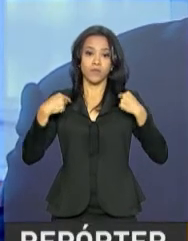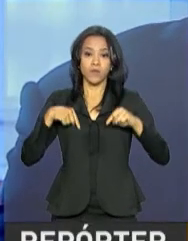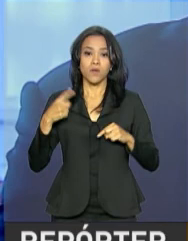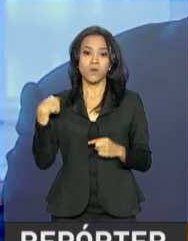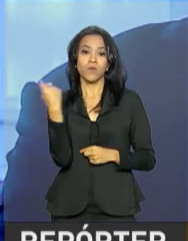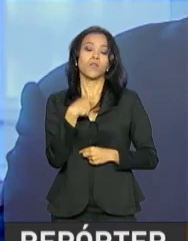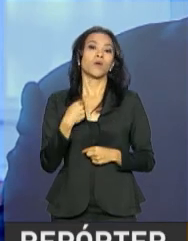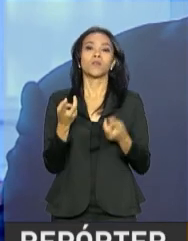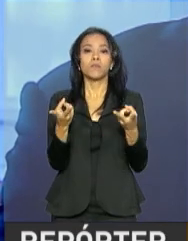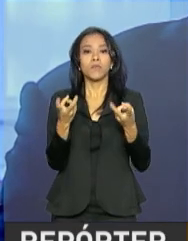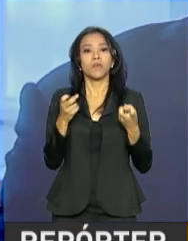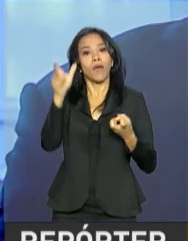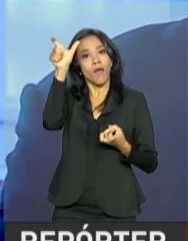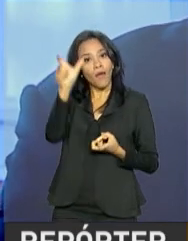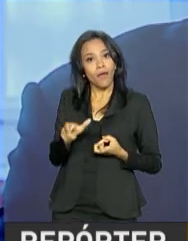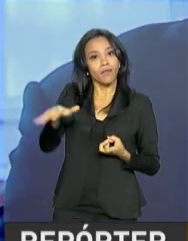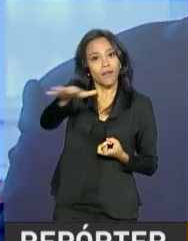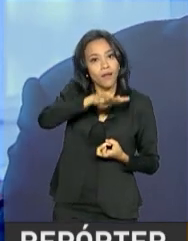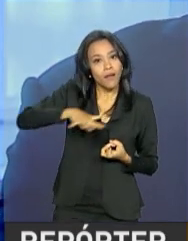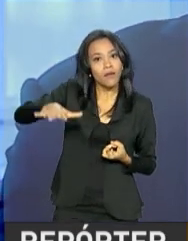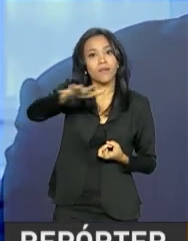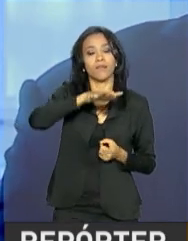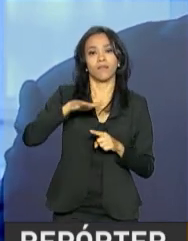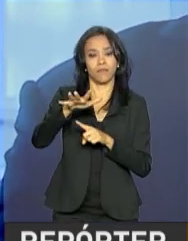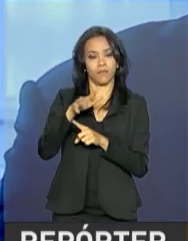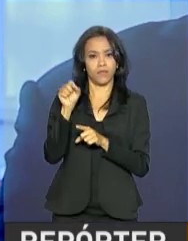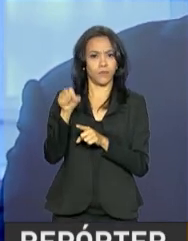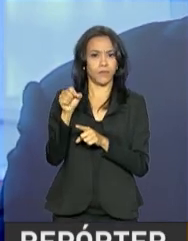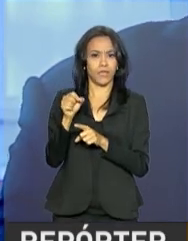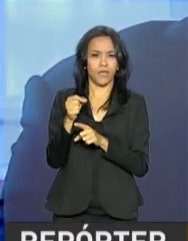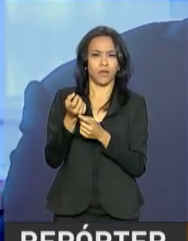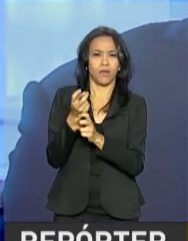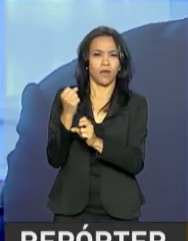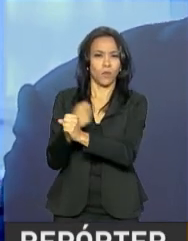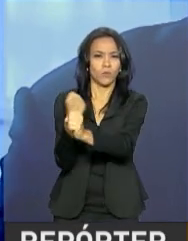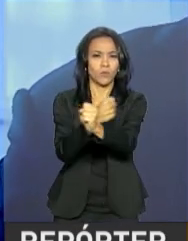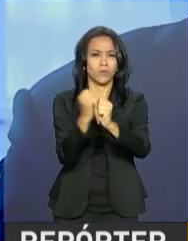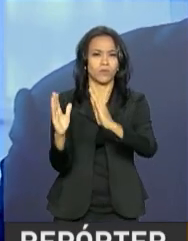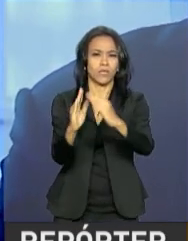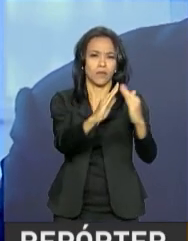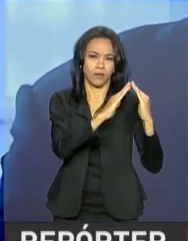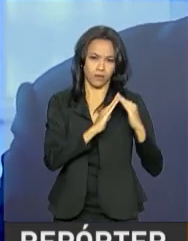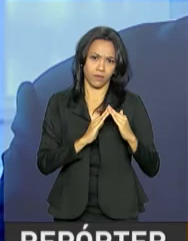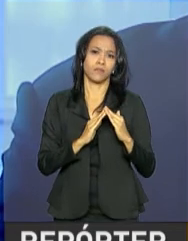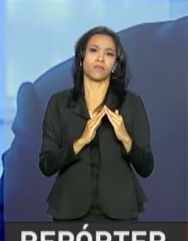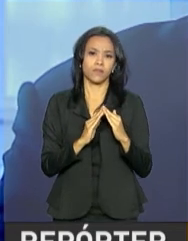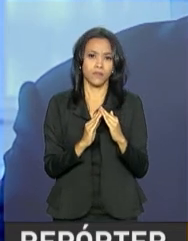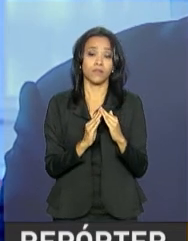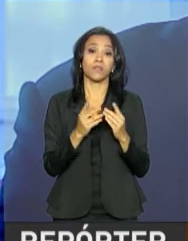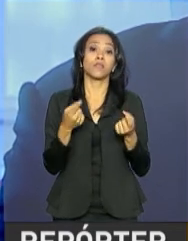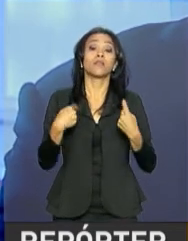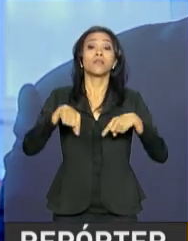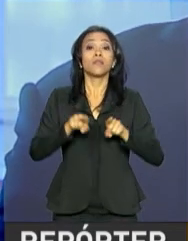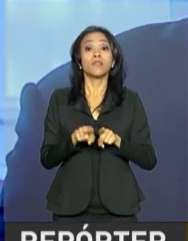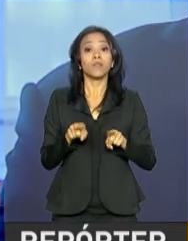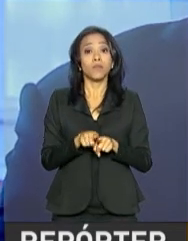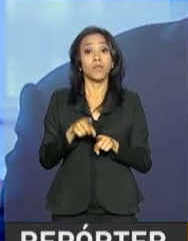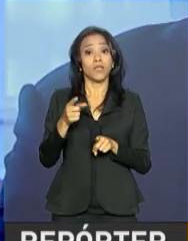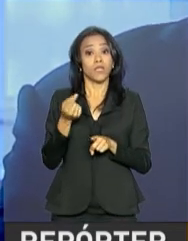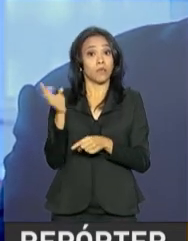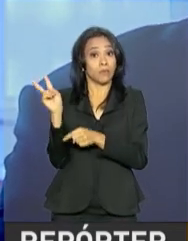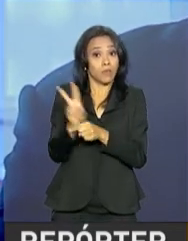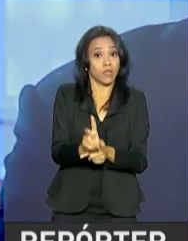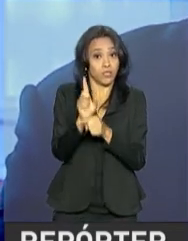crescimento no mercado imobiliário a faixa do minha casa minha vida ea faixa do do financiamento com